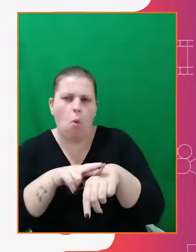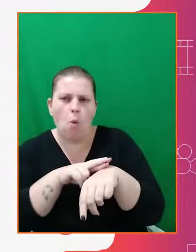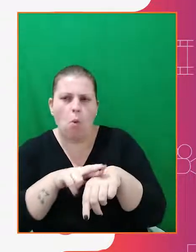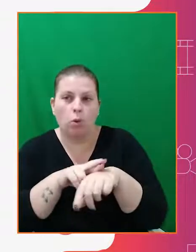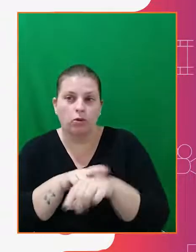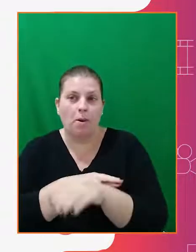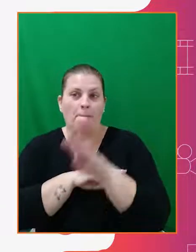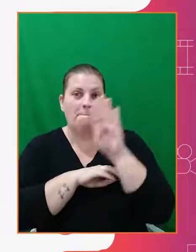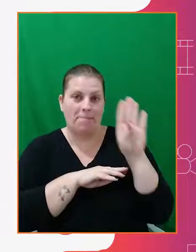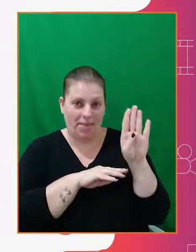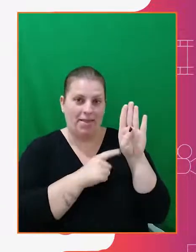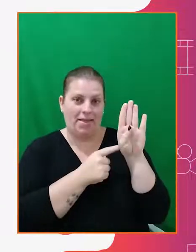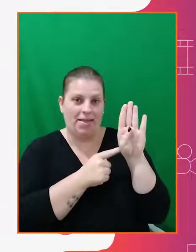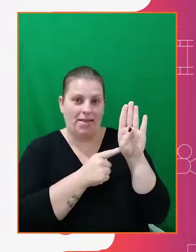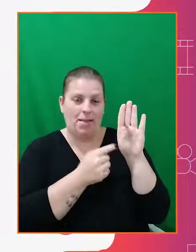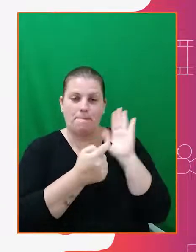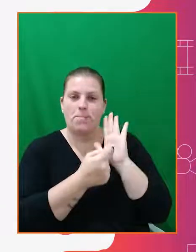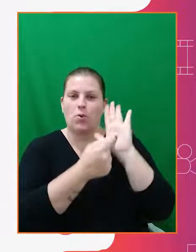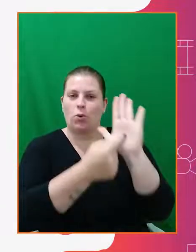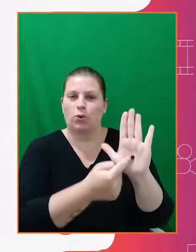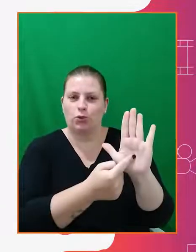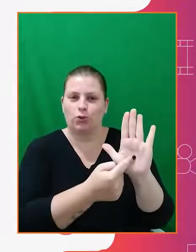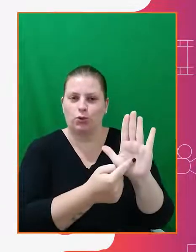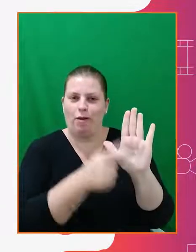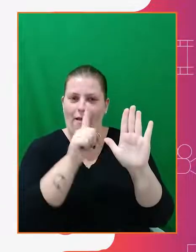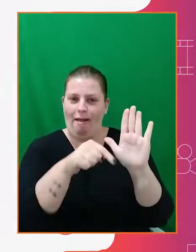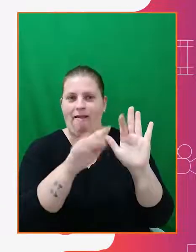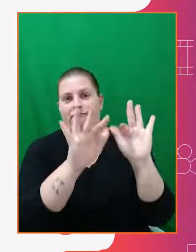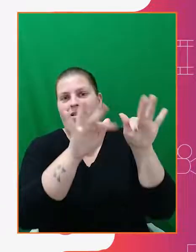figura B do personagem em sua versão final.